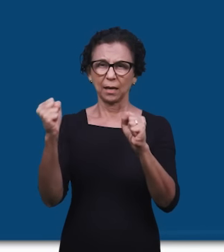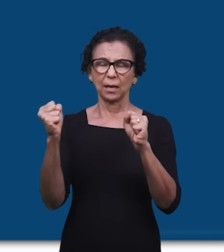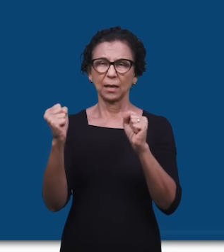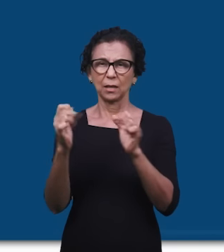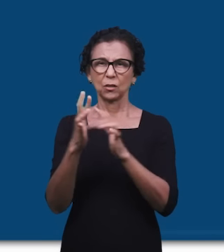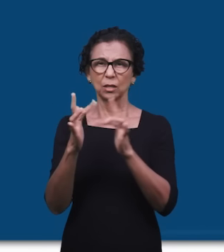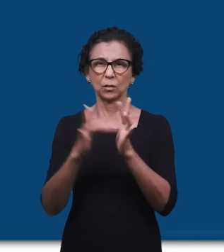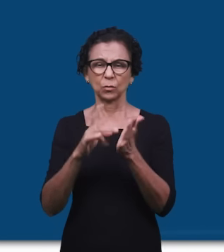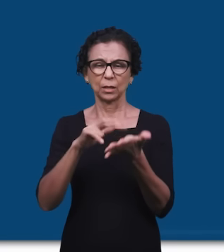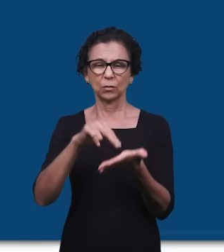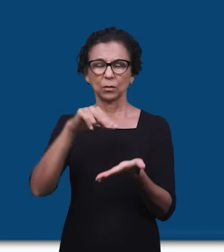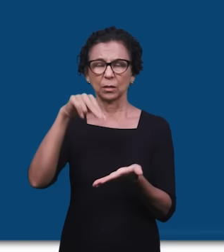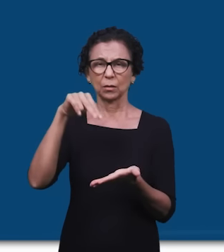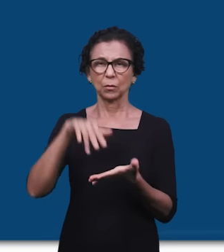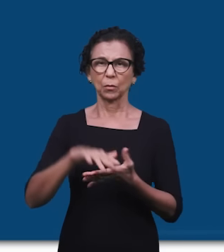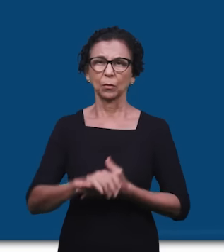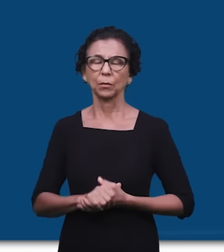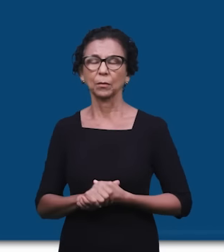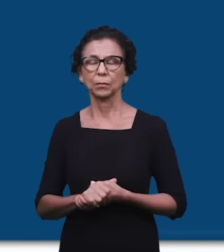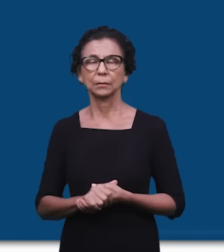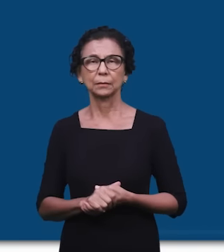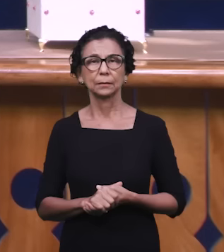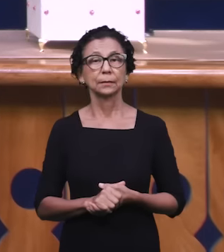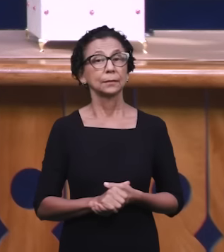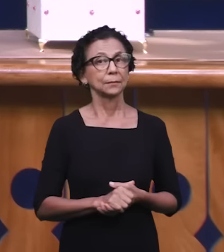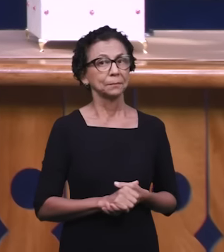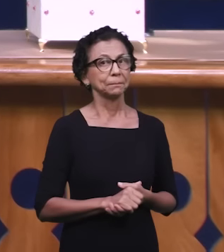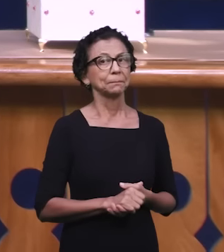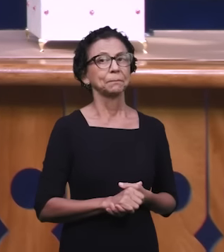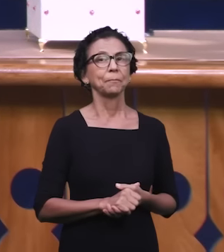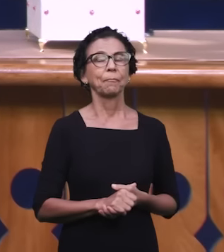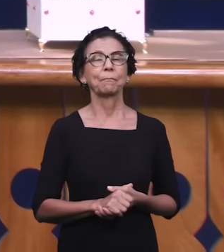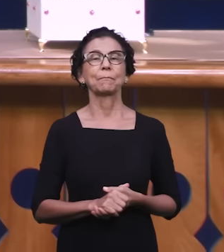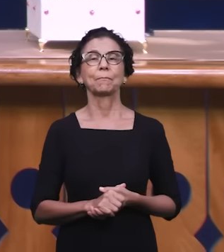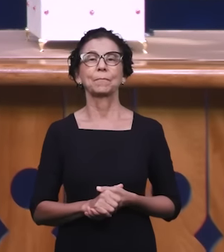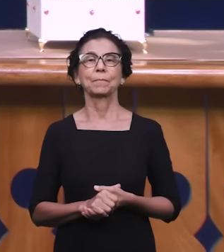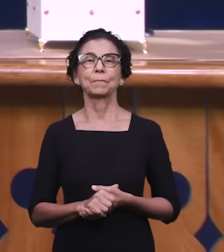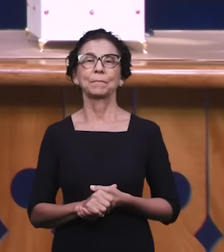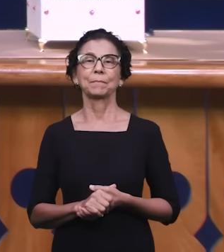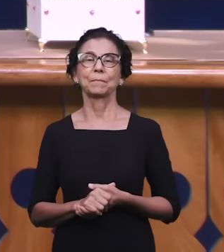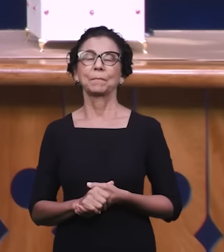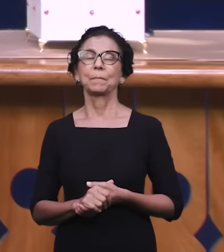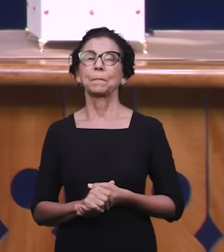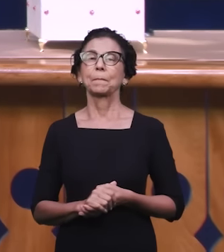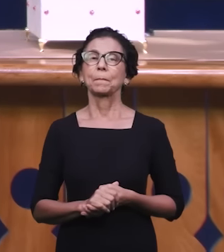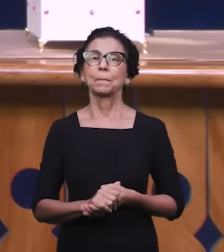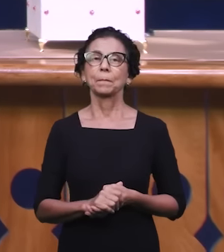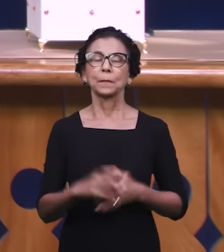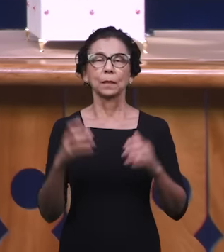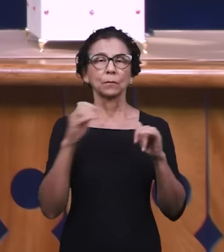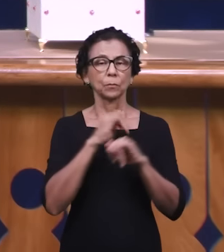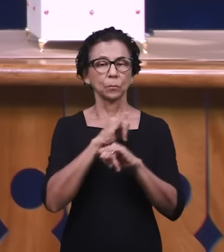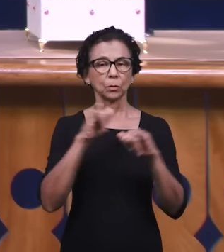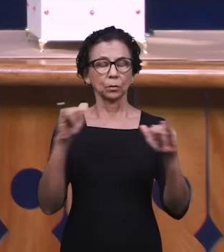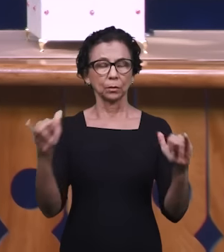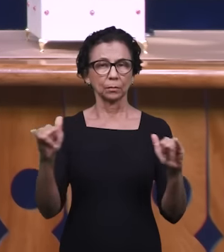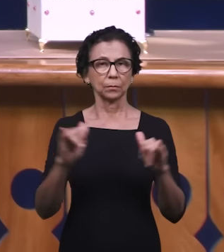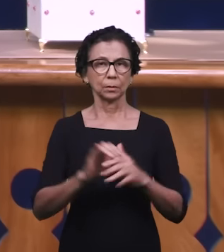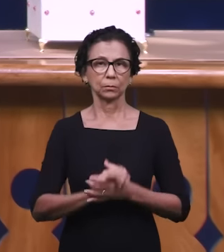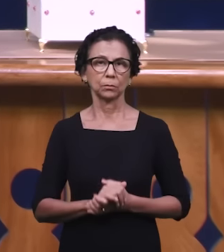testemunho que eles estavam dando daquele que para o mundo havia morrido, mas para os seus já